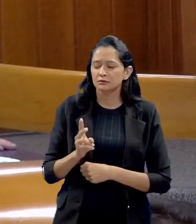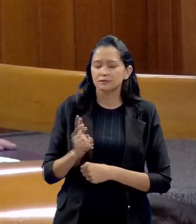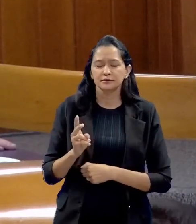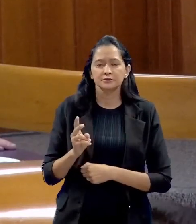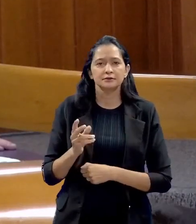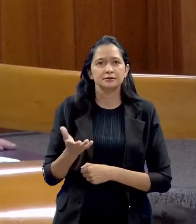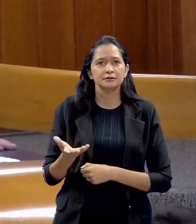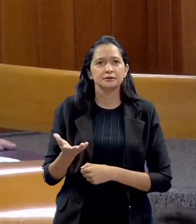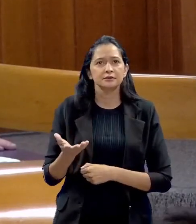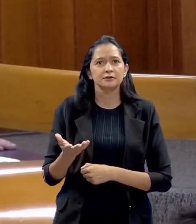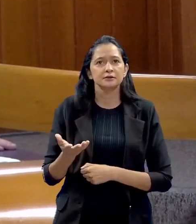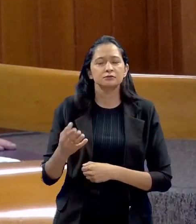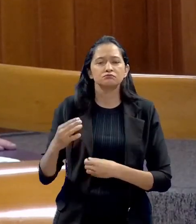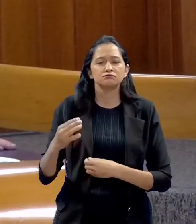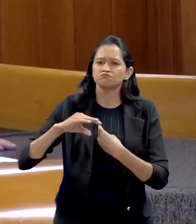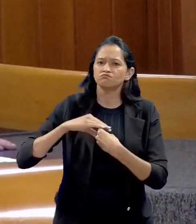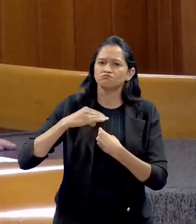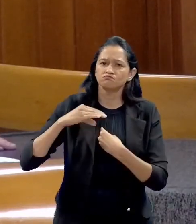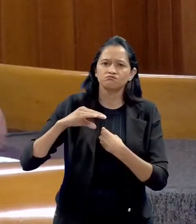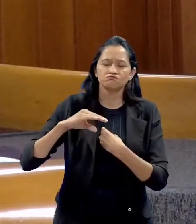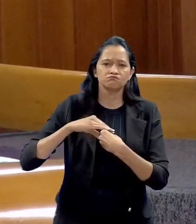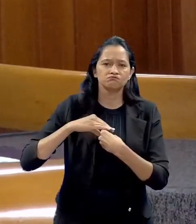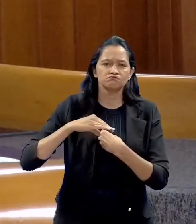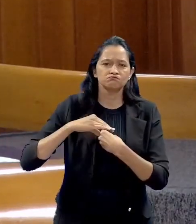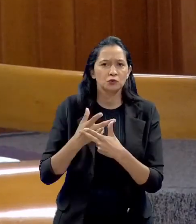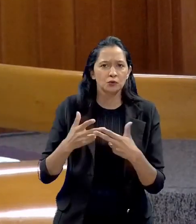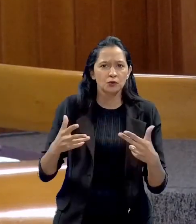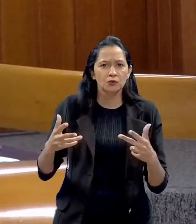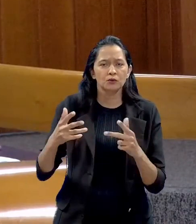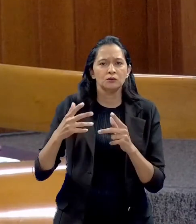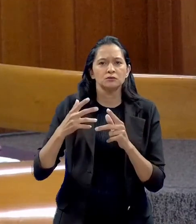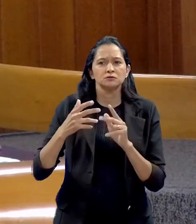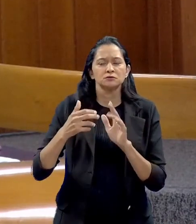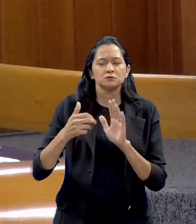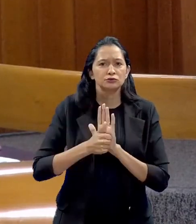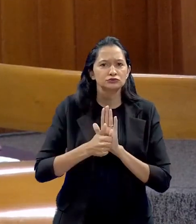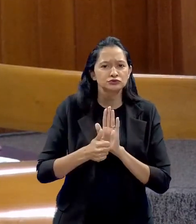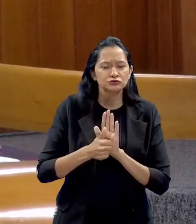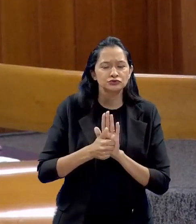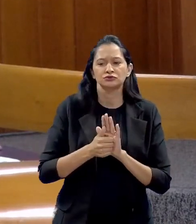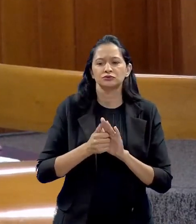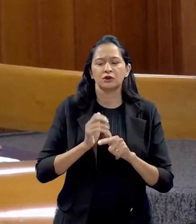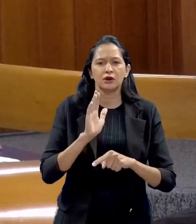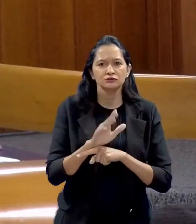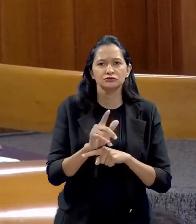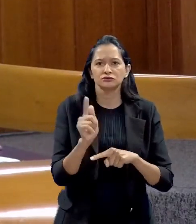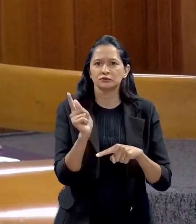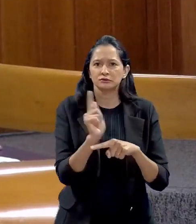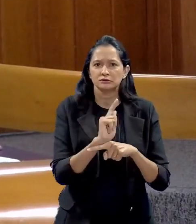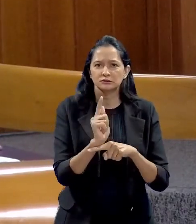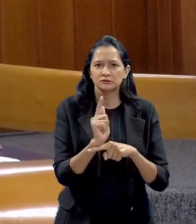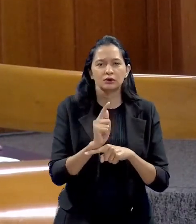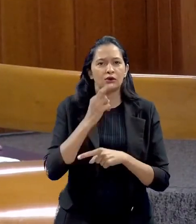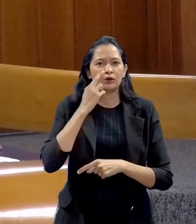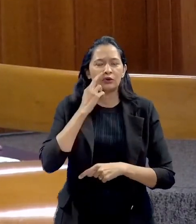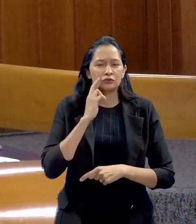me deu conselhos positivos sobre essa gestão do prefeito Rogério